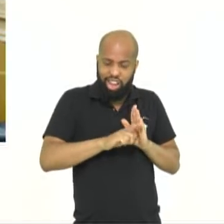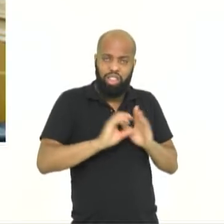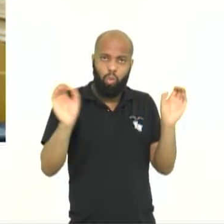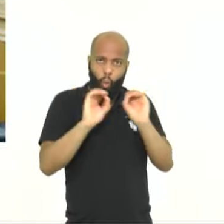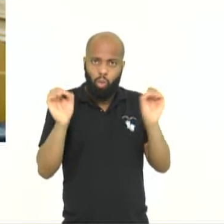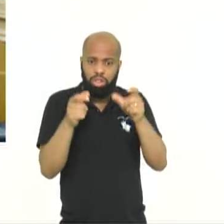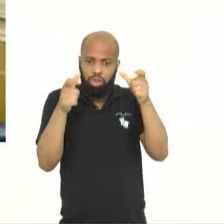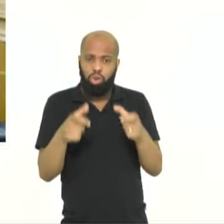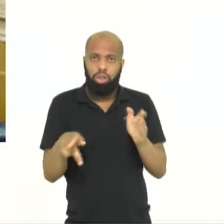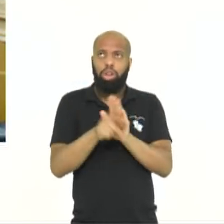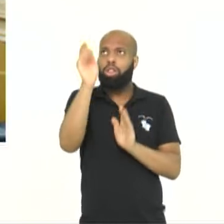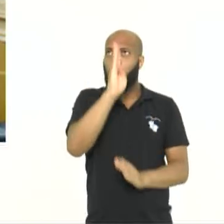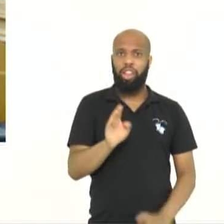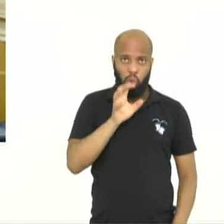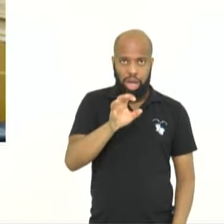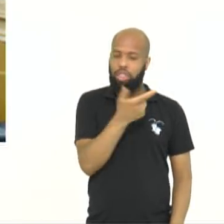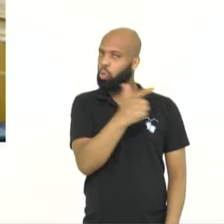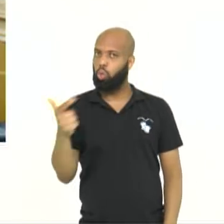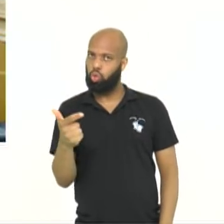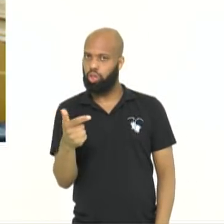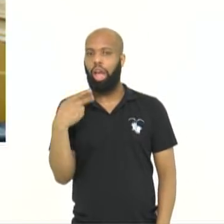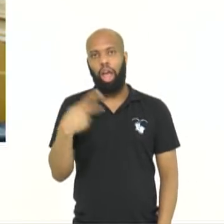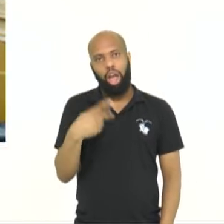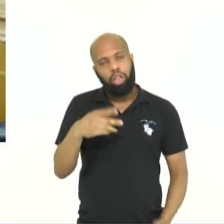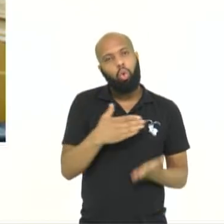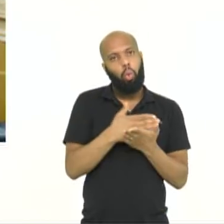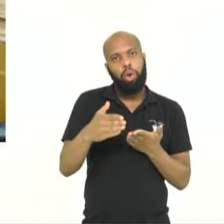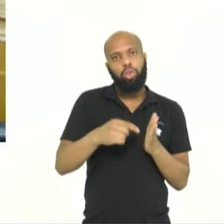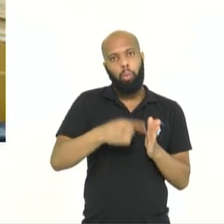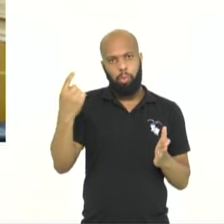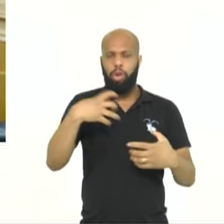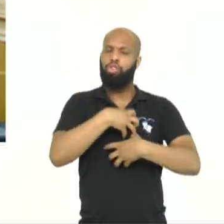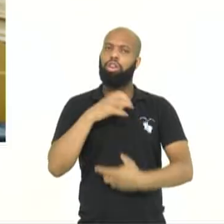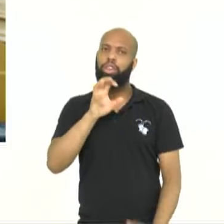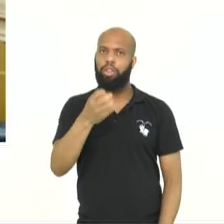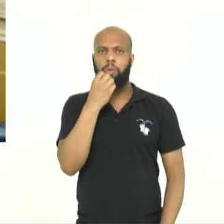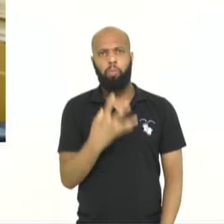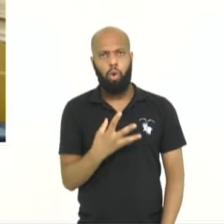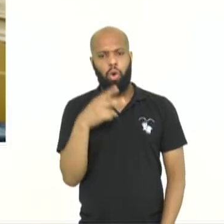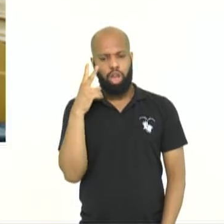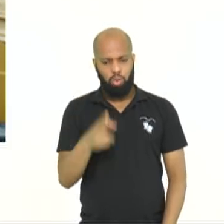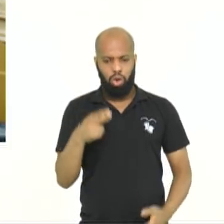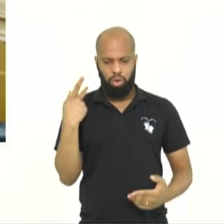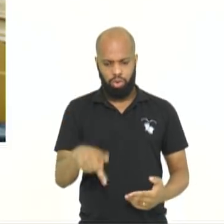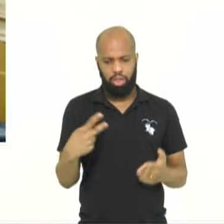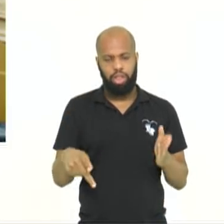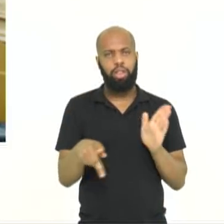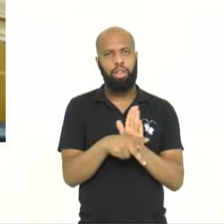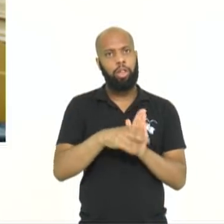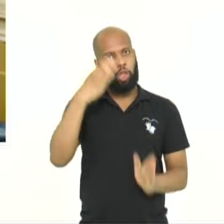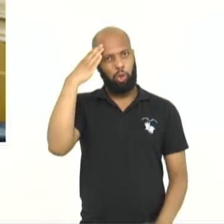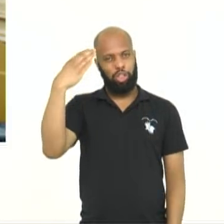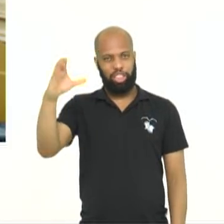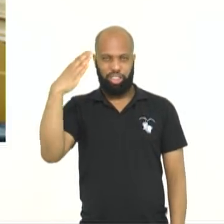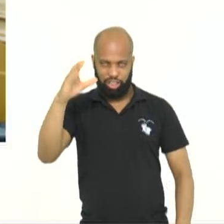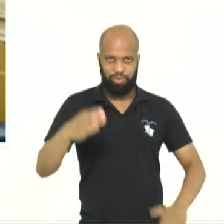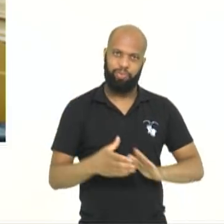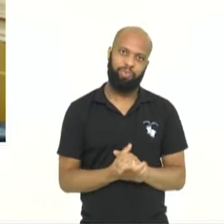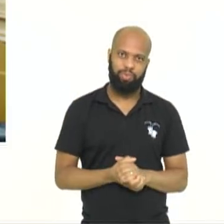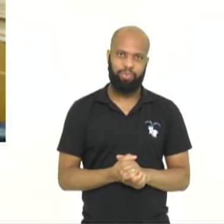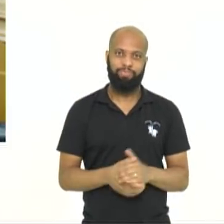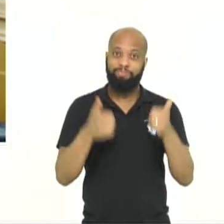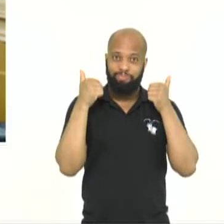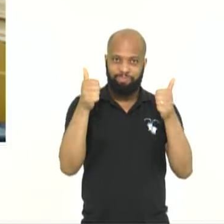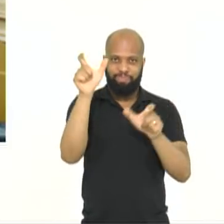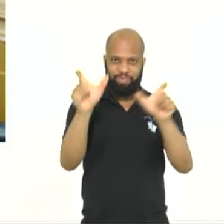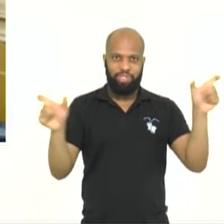nenhum lugar do Brasil um sistema de abastecimento tão eficaz como o sistema de abastecimento da cidade de Curitiba.